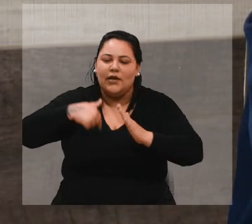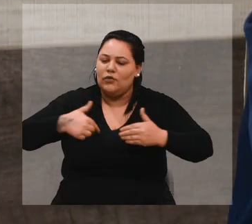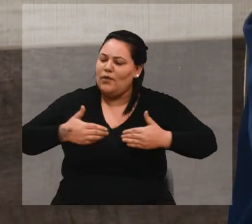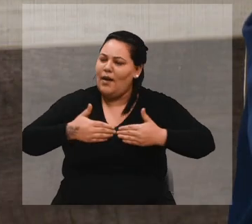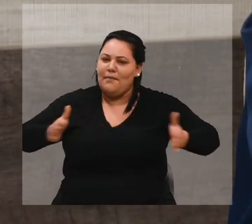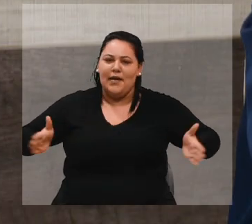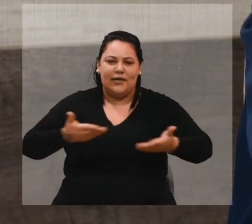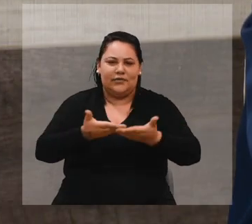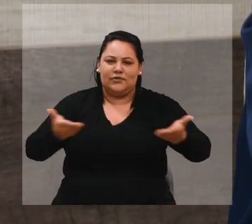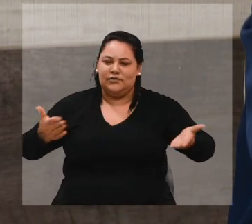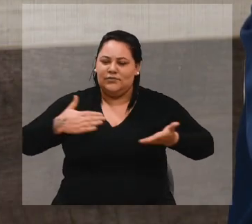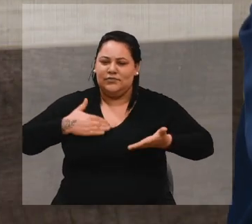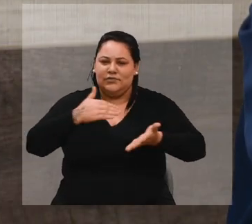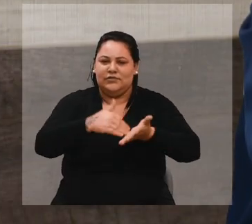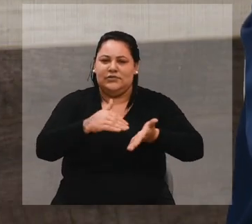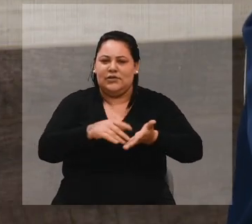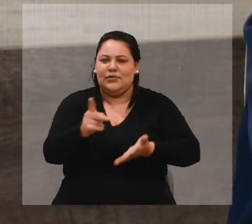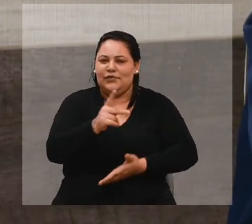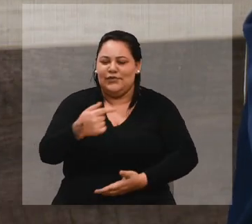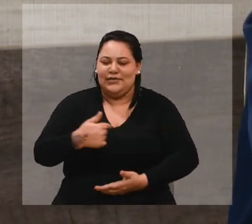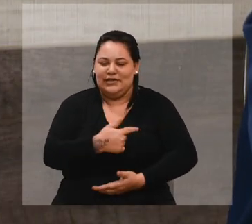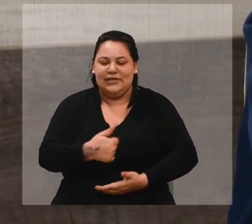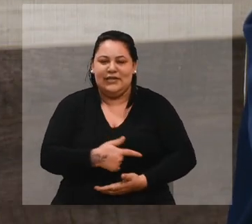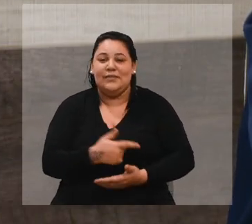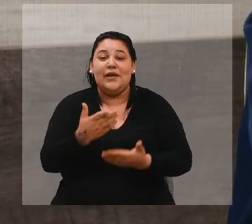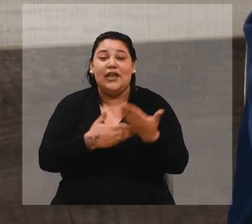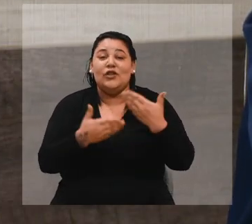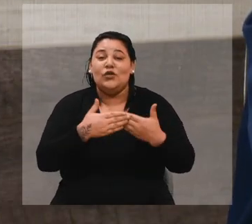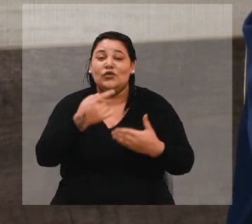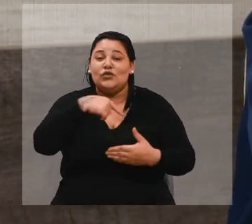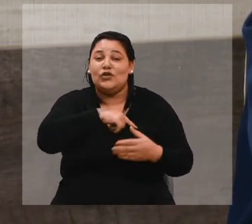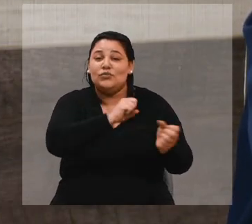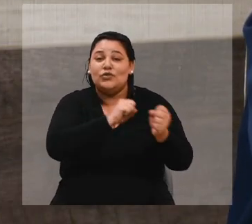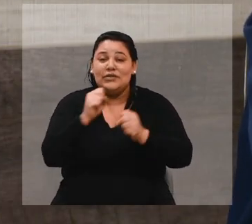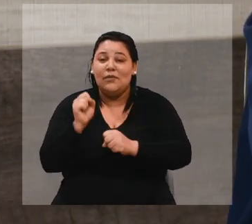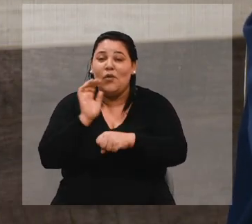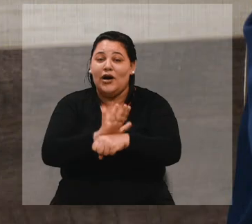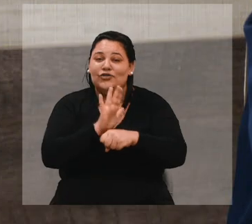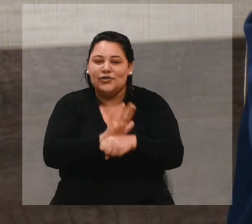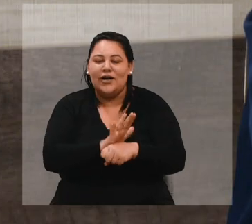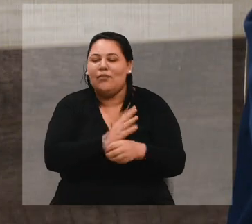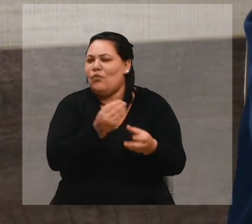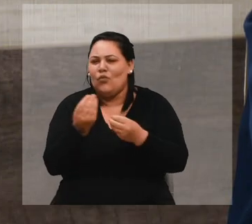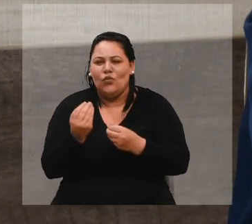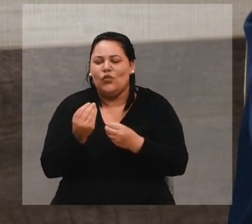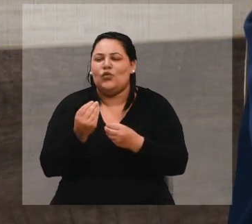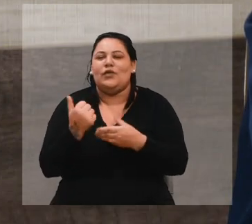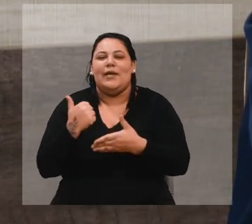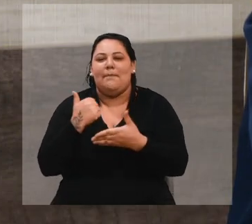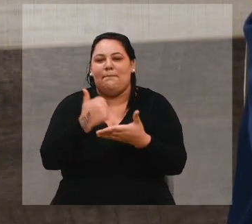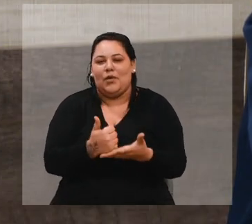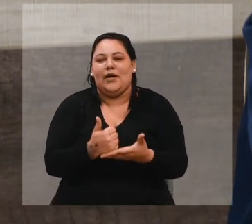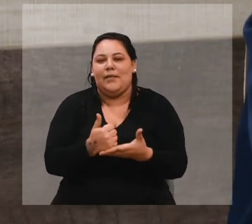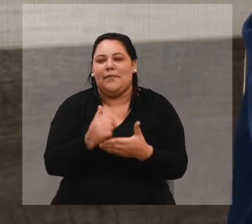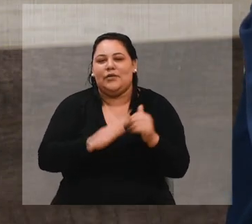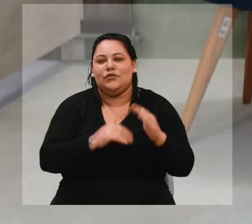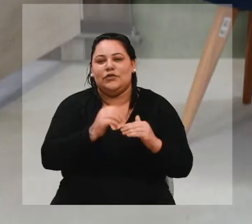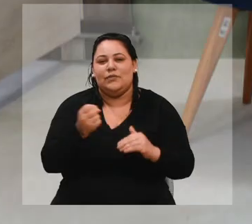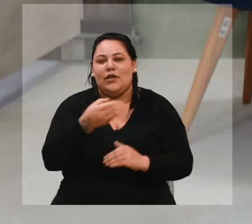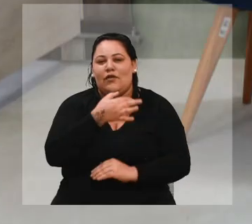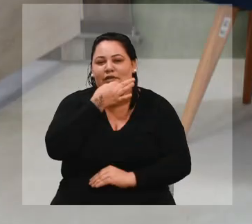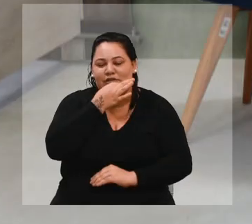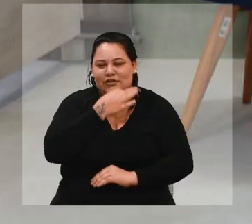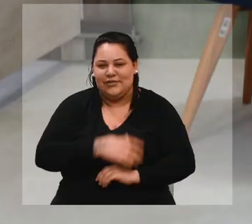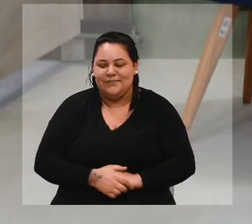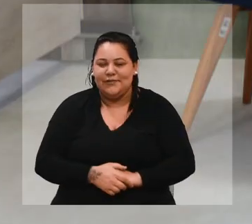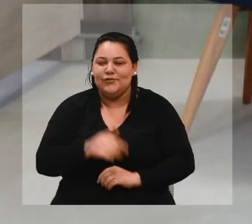de todos, o meu gabinete, o professor Zanquim, em todos, para que a gente possa ajudar e contribuir numa nova Caxias do Sul.